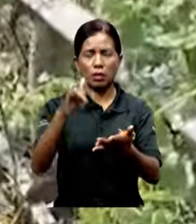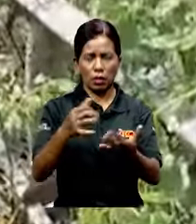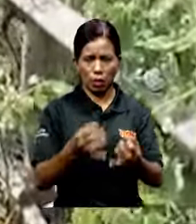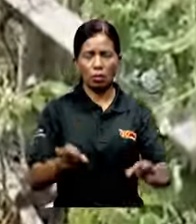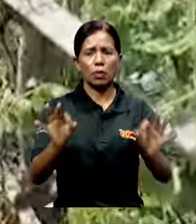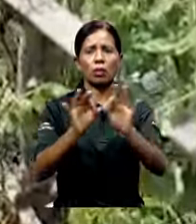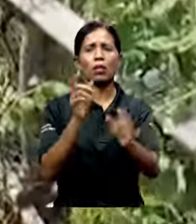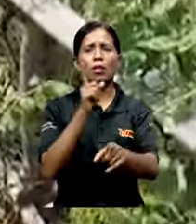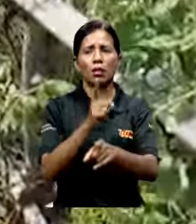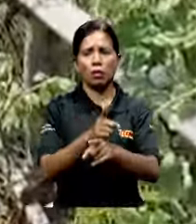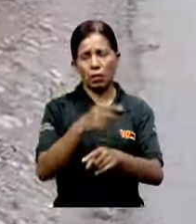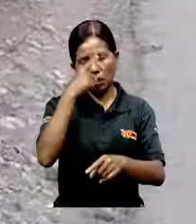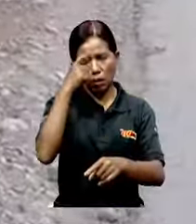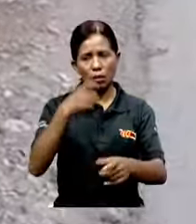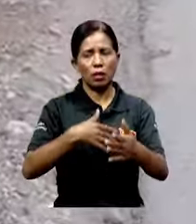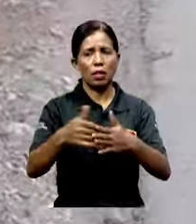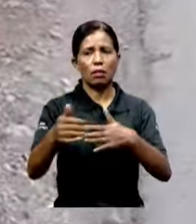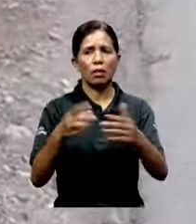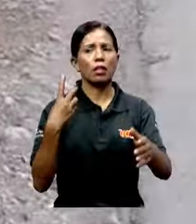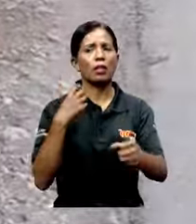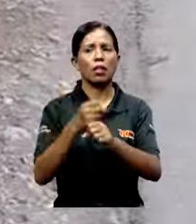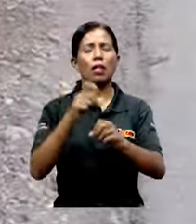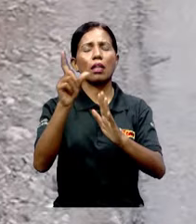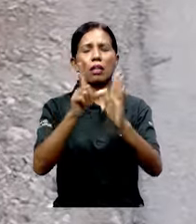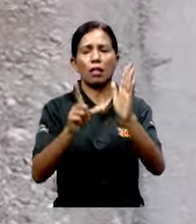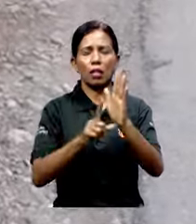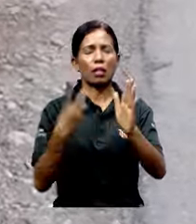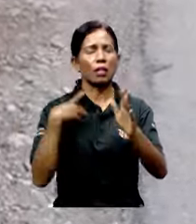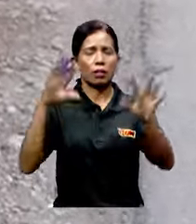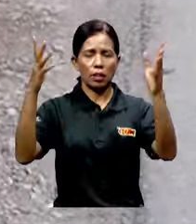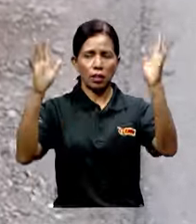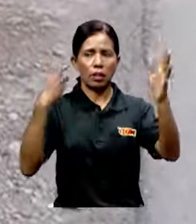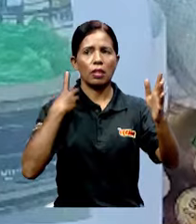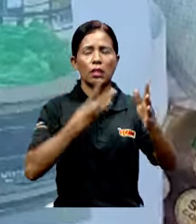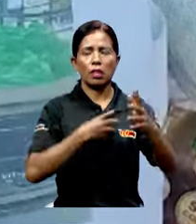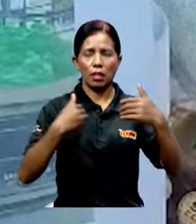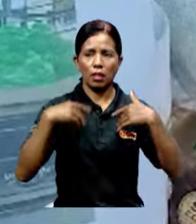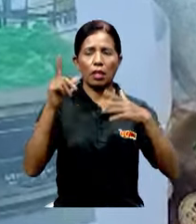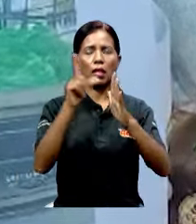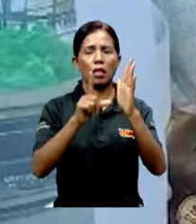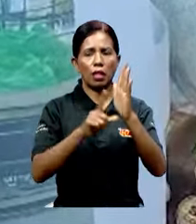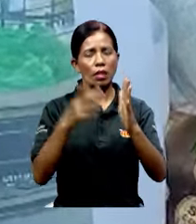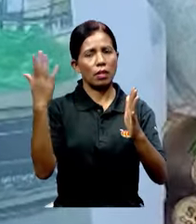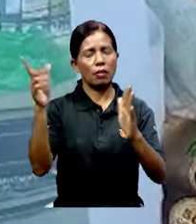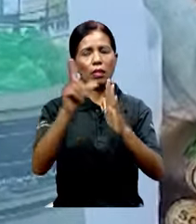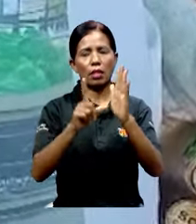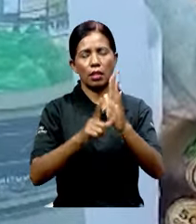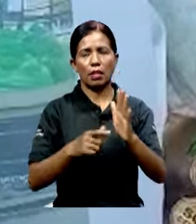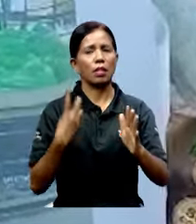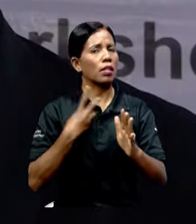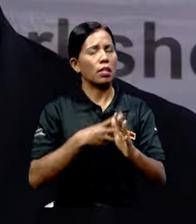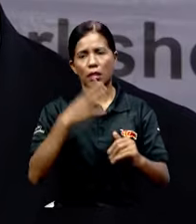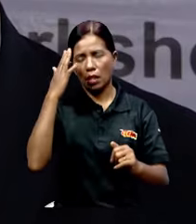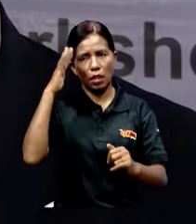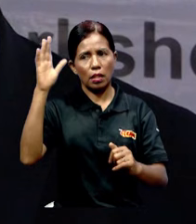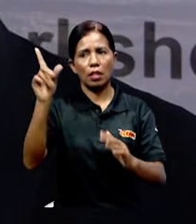leu. Tamba dala vain ita lo lei ita basaliman ita diha ita ya lei dan lei dan ba. Maybe adala ruma ita la hatene